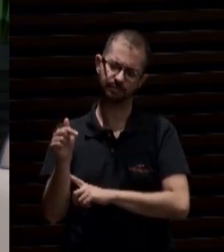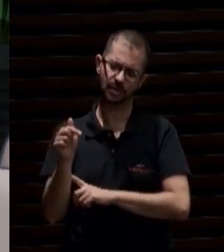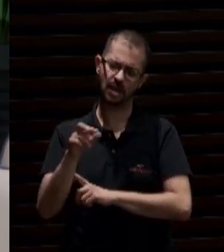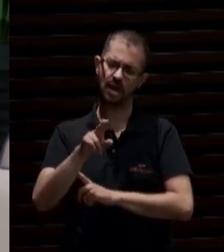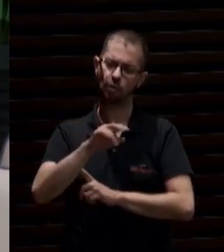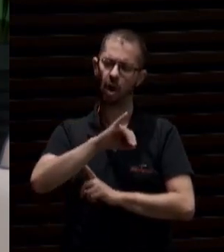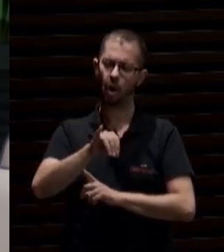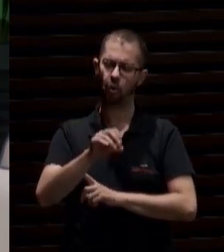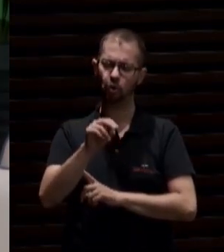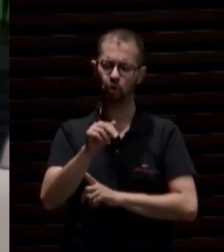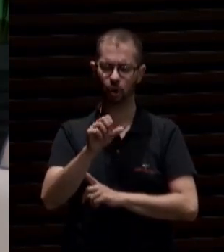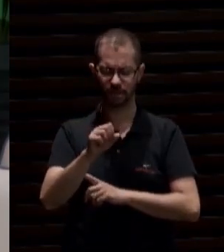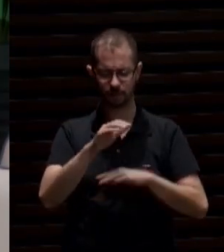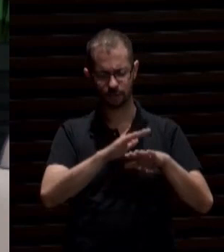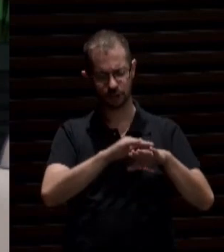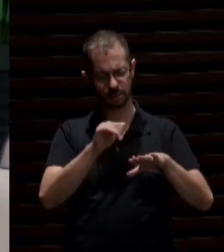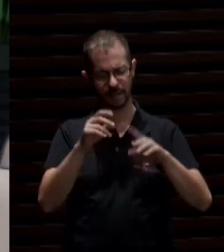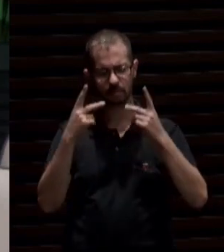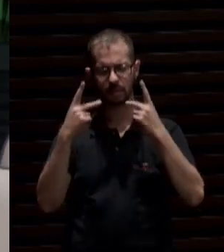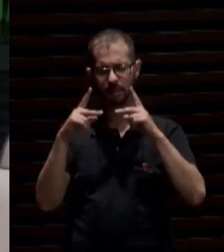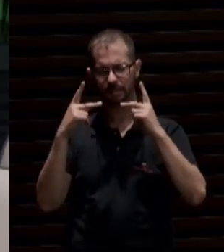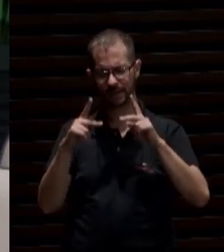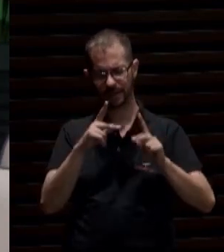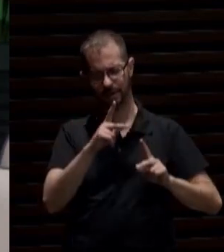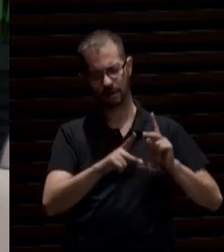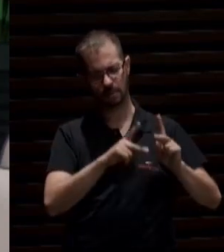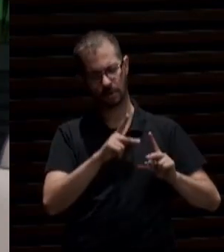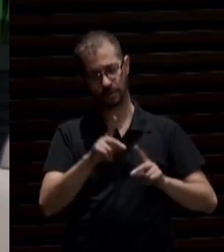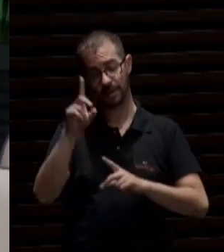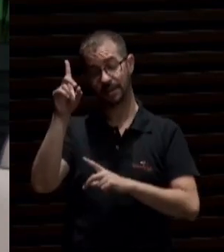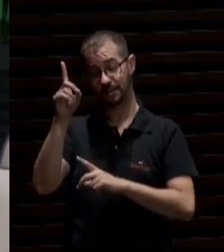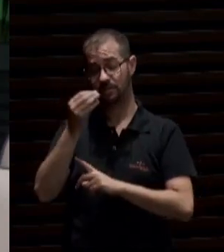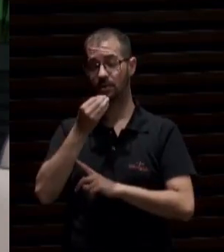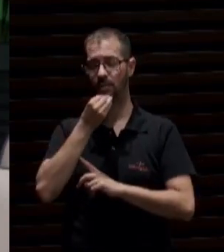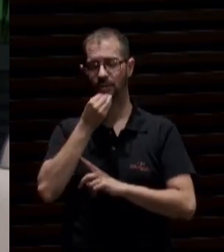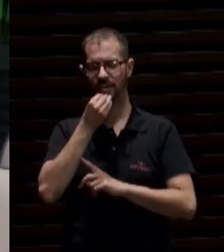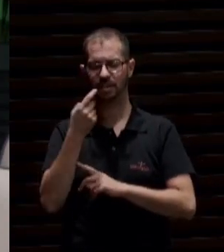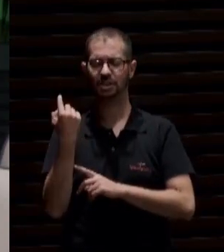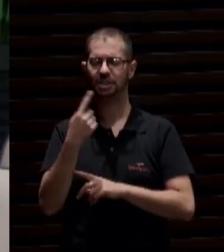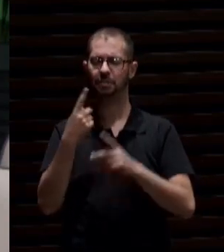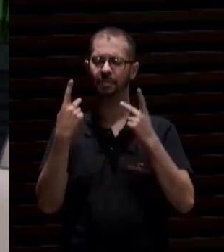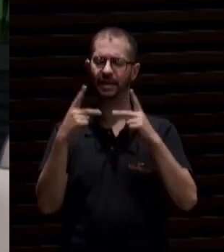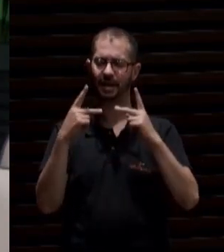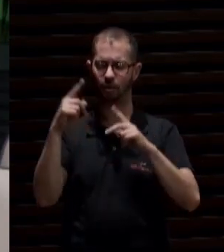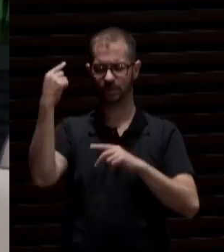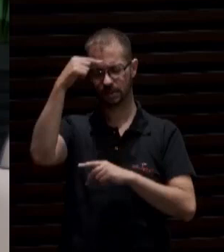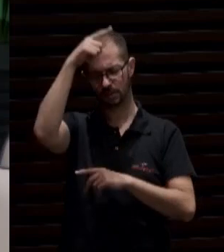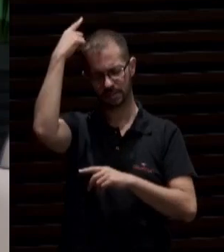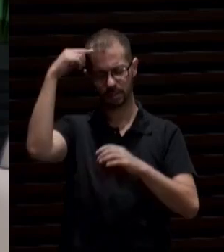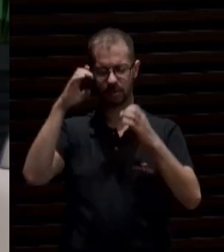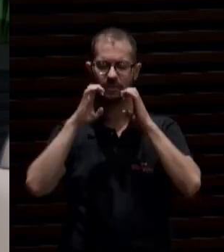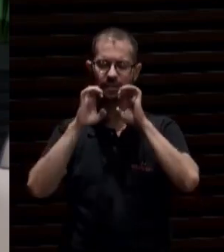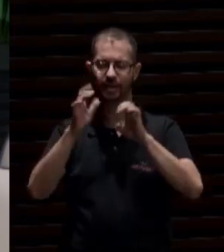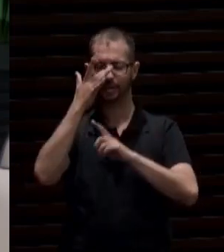Jonas foi chamado a pregar aos ninivitas, nos dê a oportunidade de pregar o Teu Santo Evangelho. Que pessoas sejam